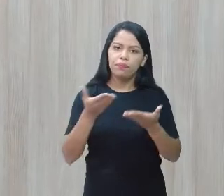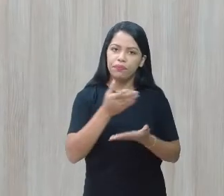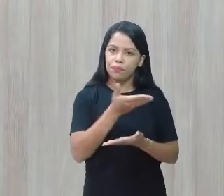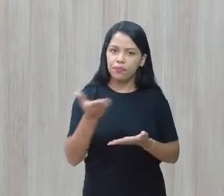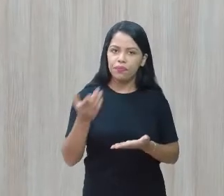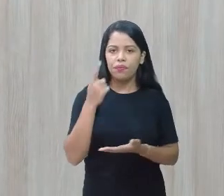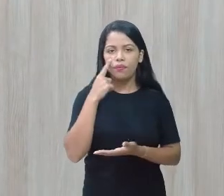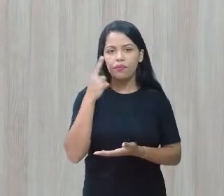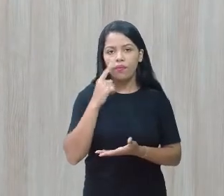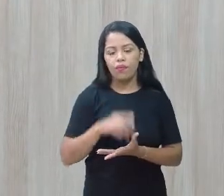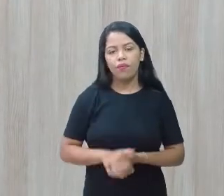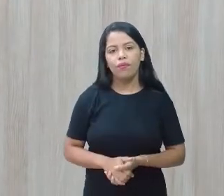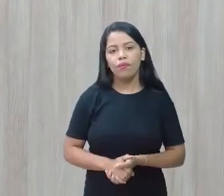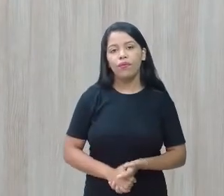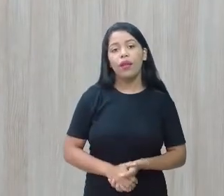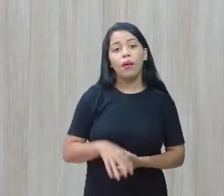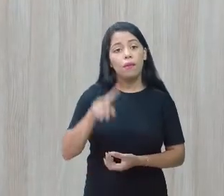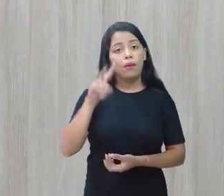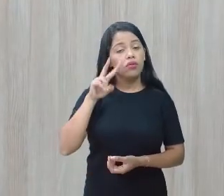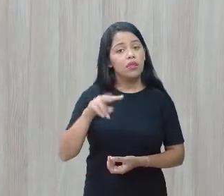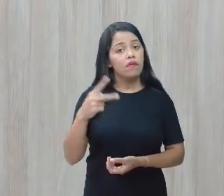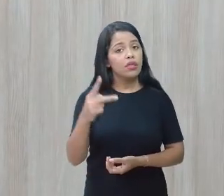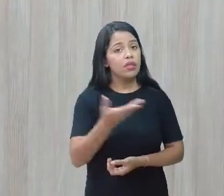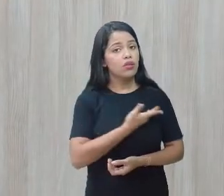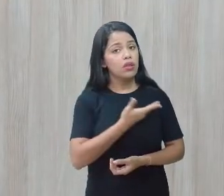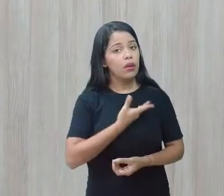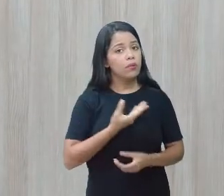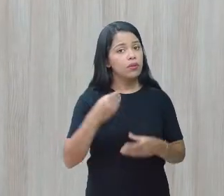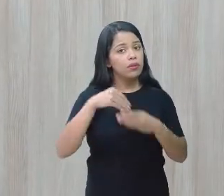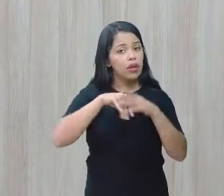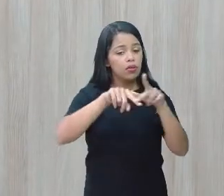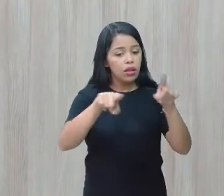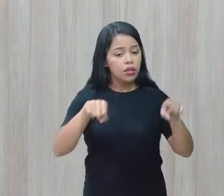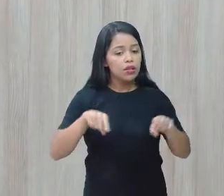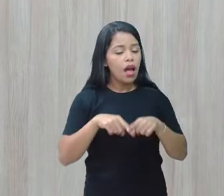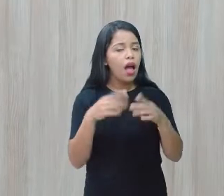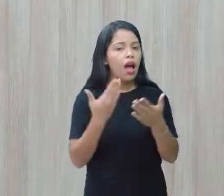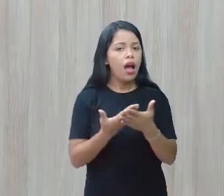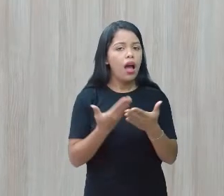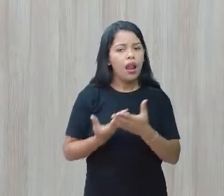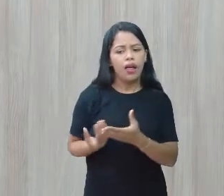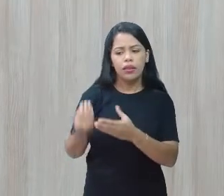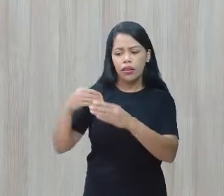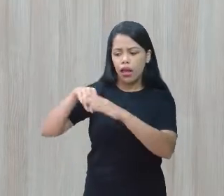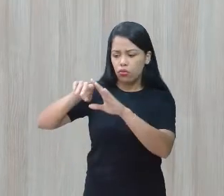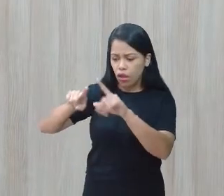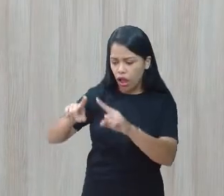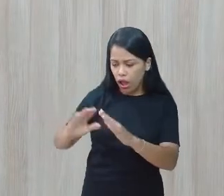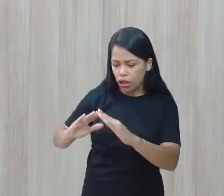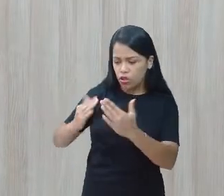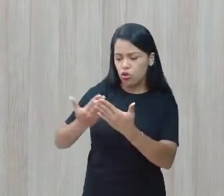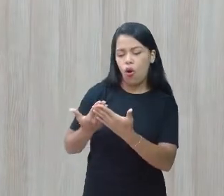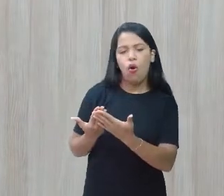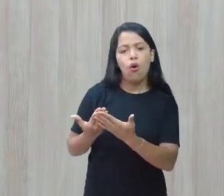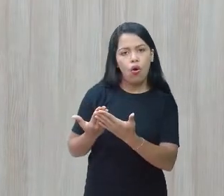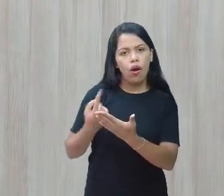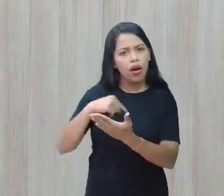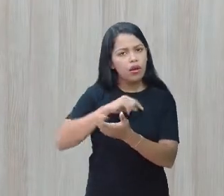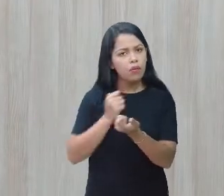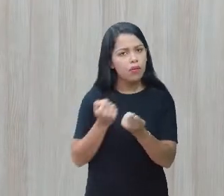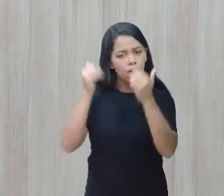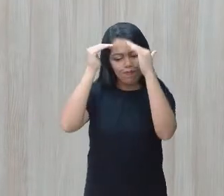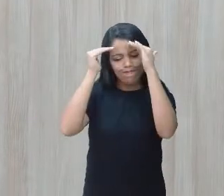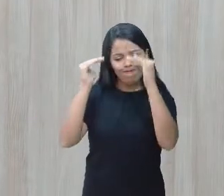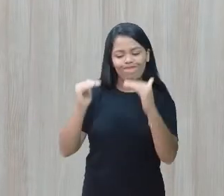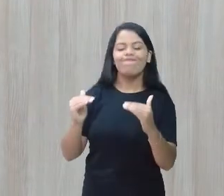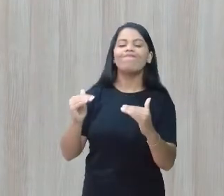a olhar para os amigos na sala, na escola. A questão aí que precisamos